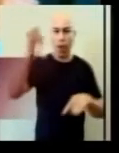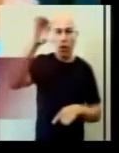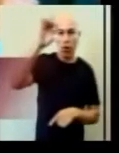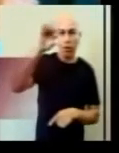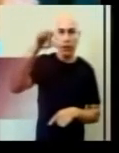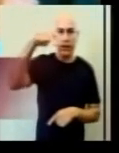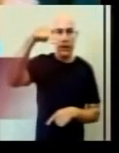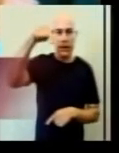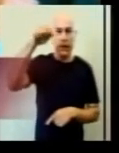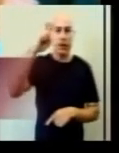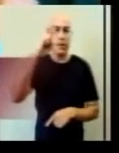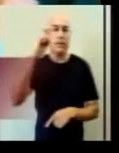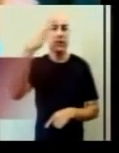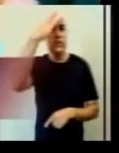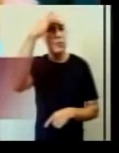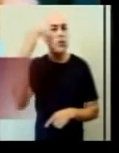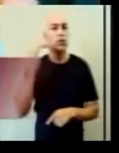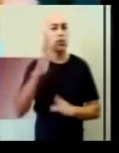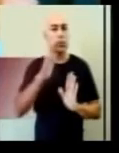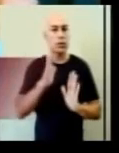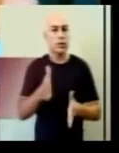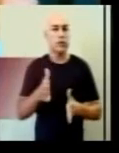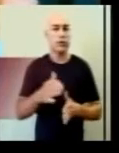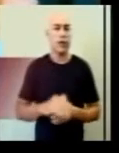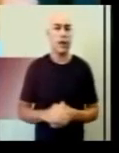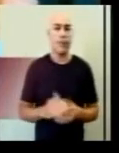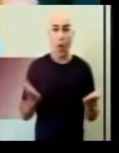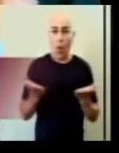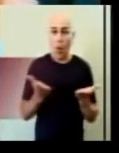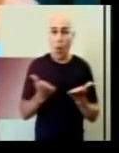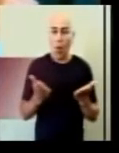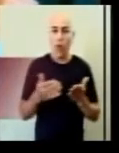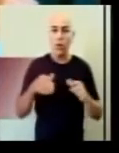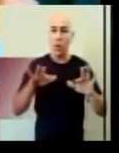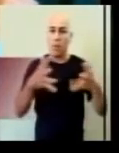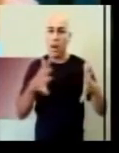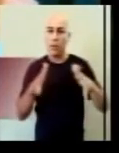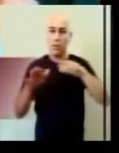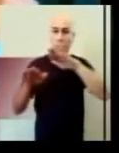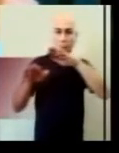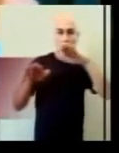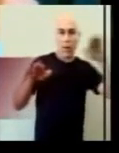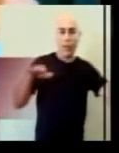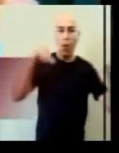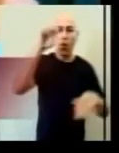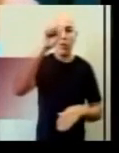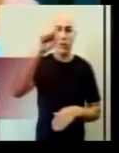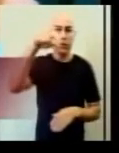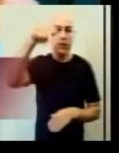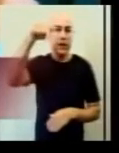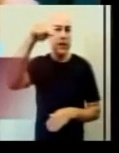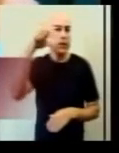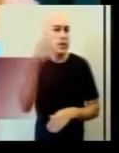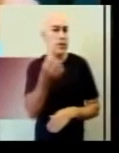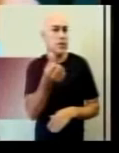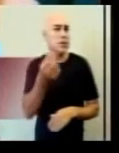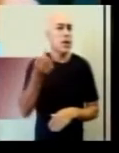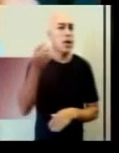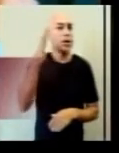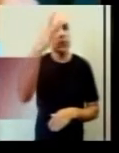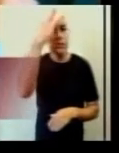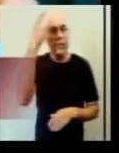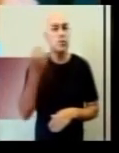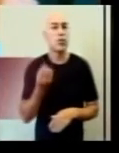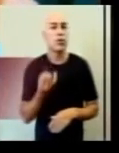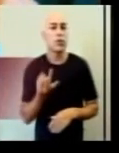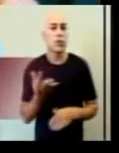975 casos. Hoje nós estamos na média móvel com 876 casos. Houve aí